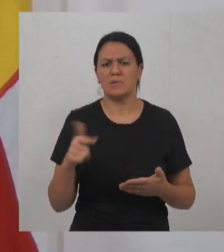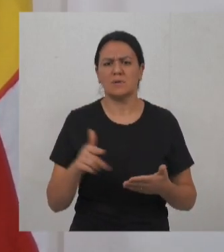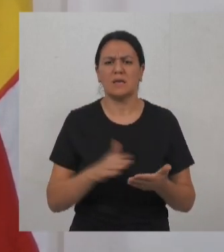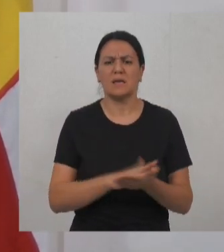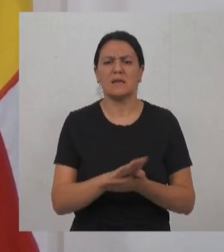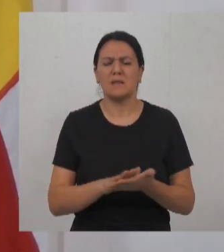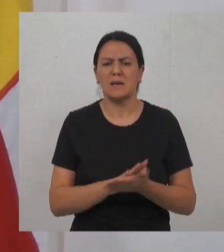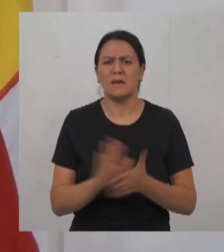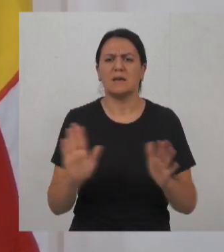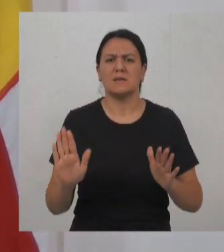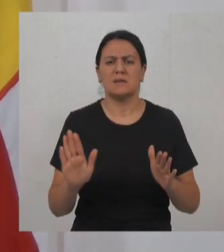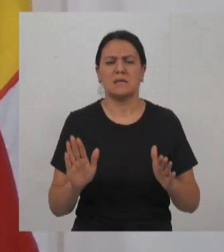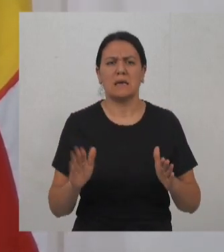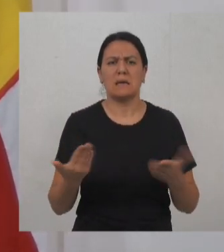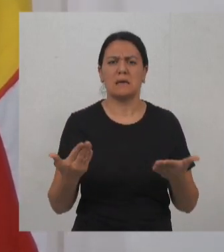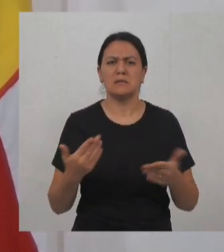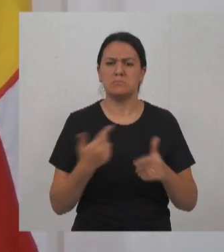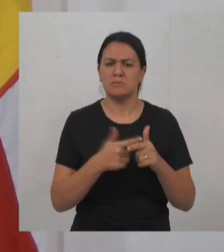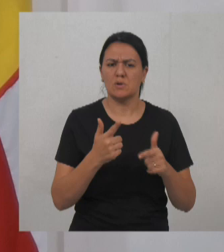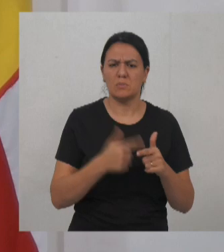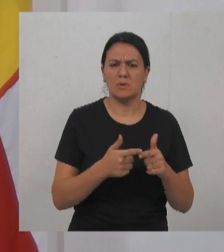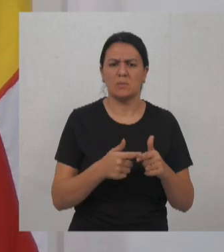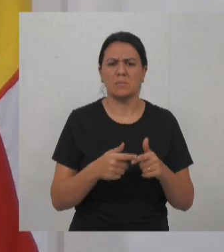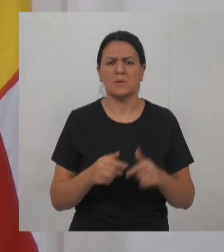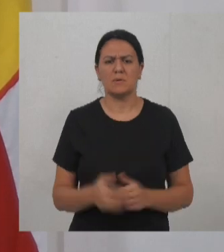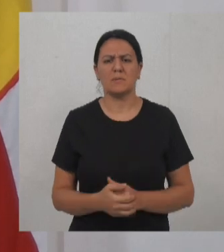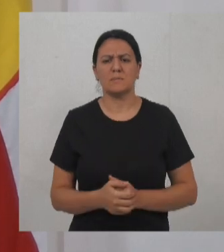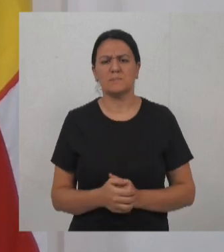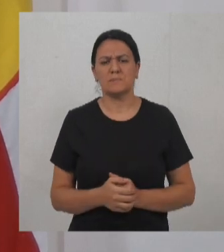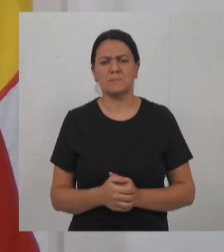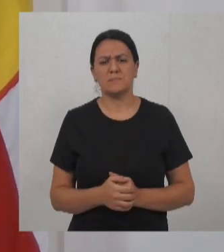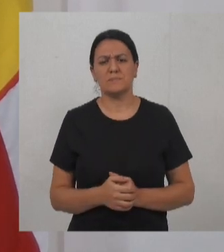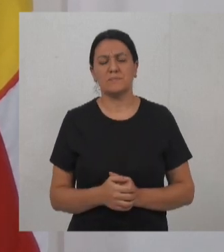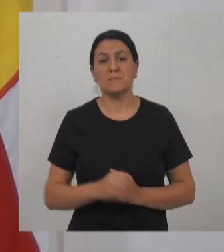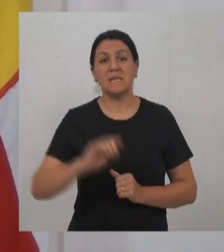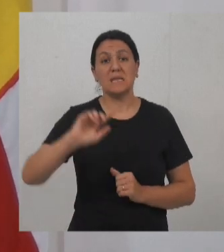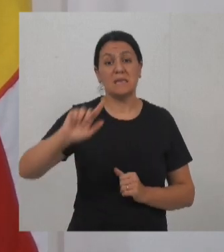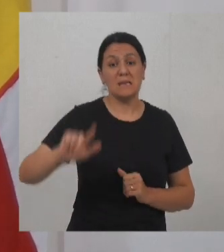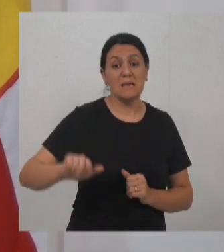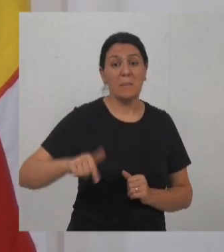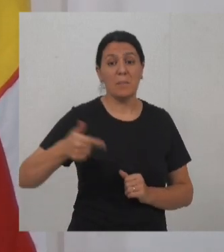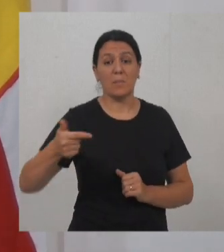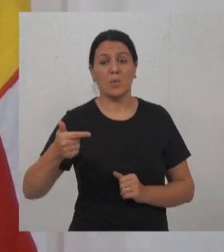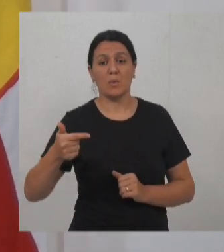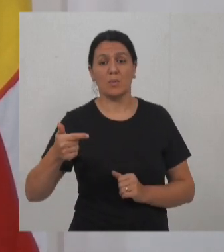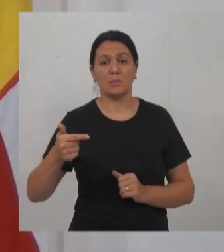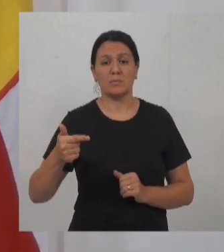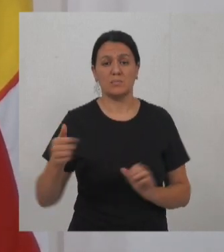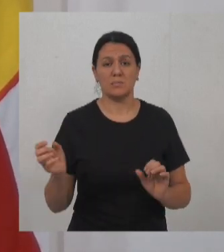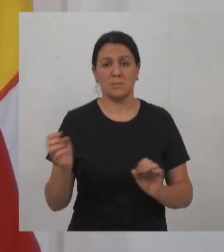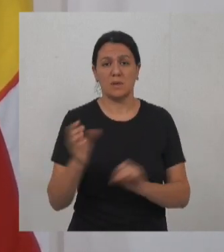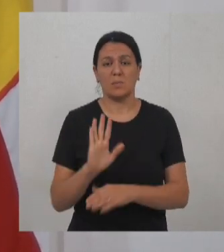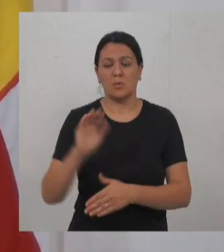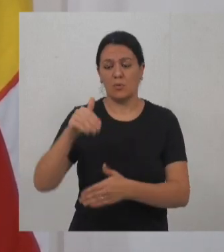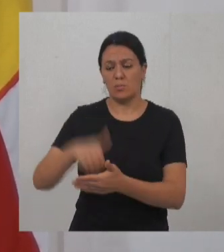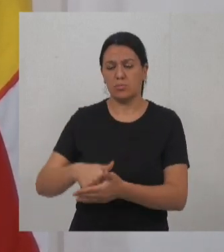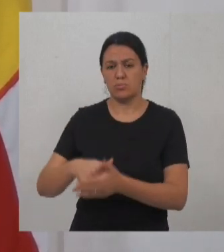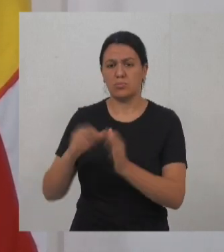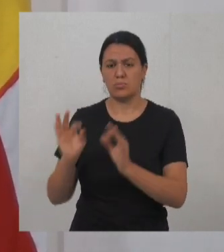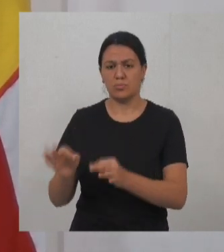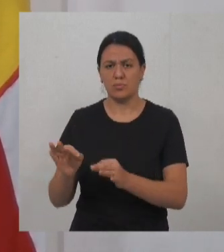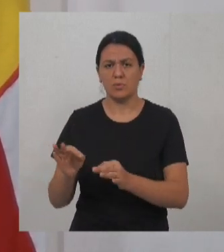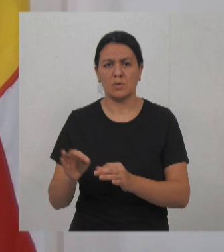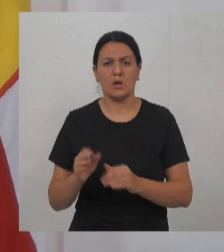preservando a integridade do pleito. E após o dia da eleição, o processo ainda não termina.